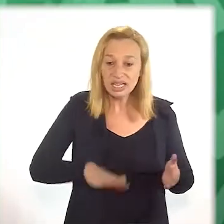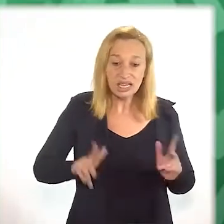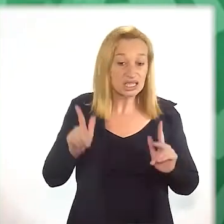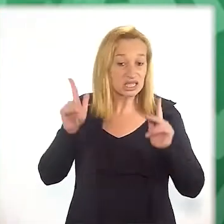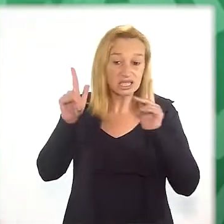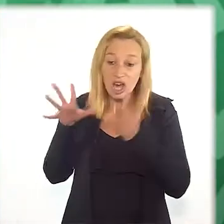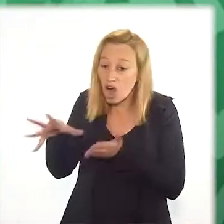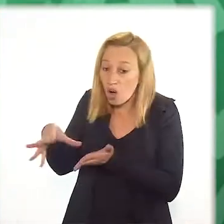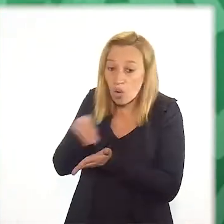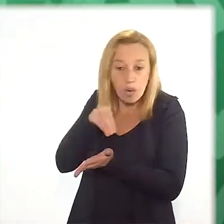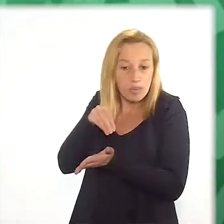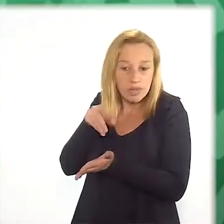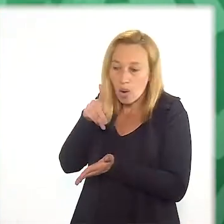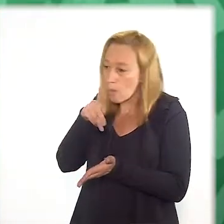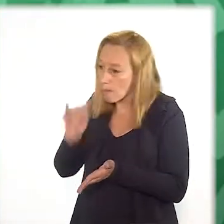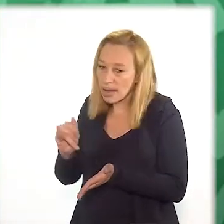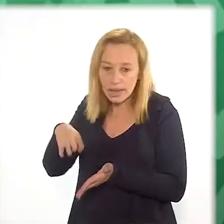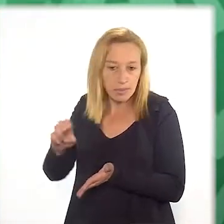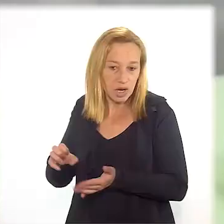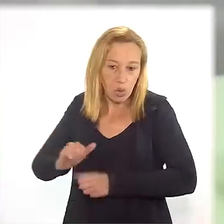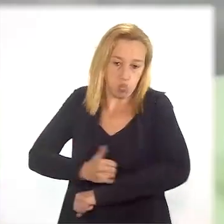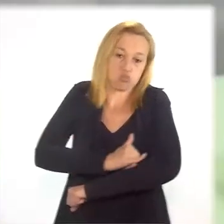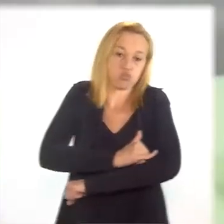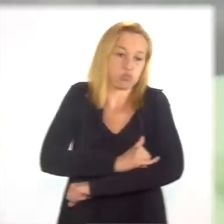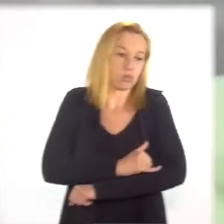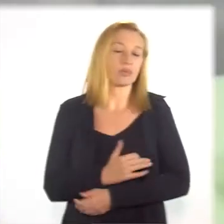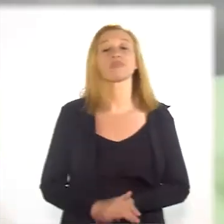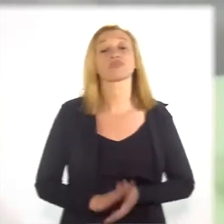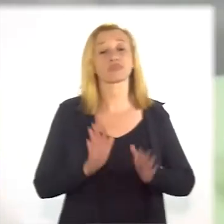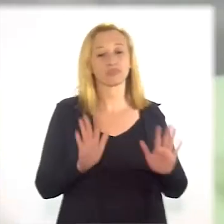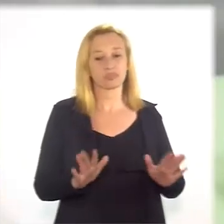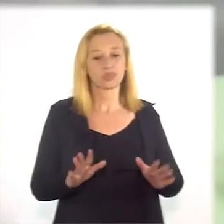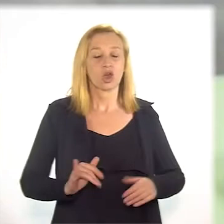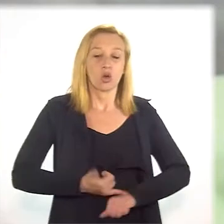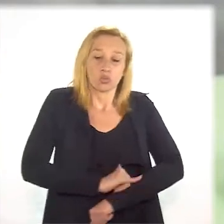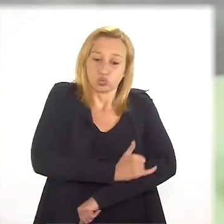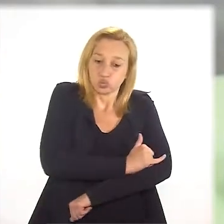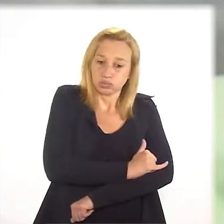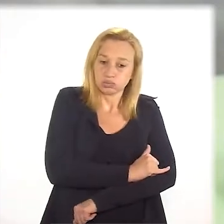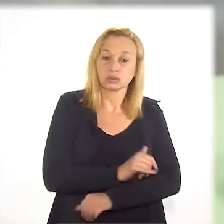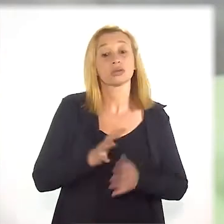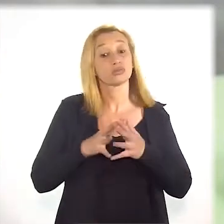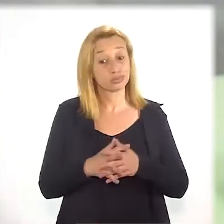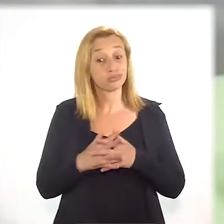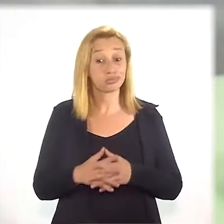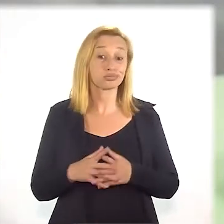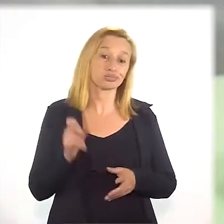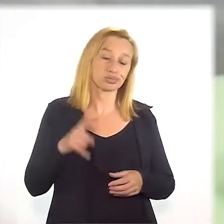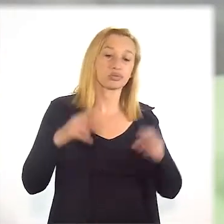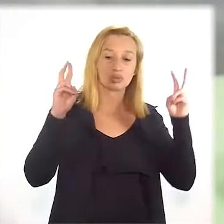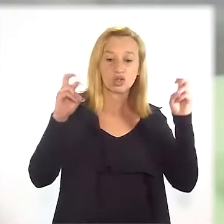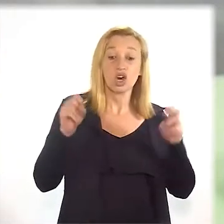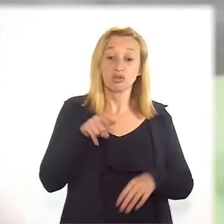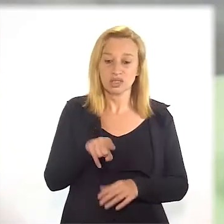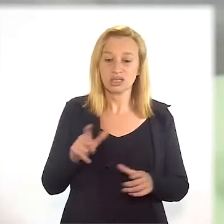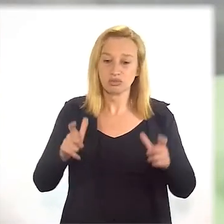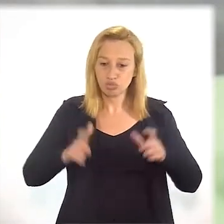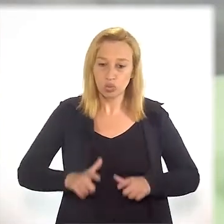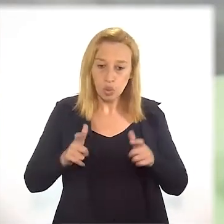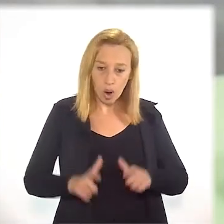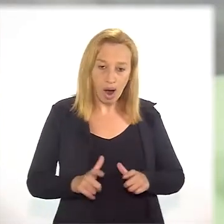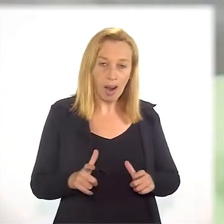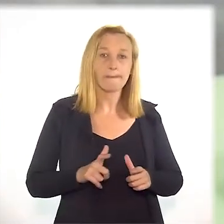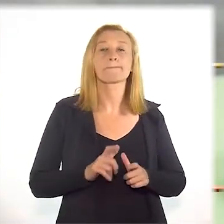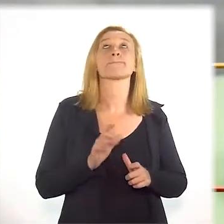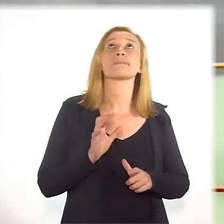que fica essa questão genética dentro da família? Bom, a obesidade é uma questão bastante complexa, né? Você tem um ambiente,